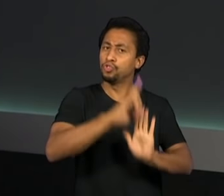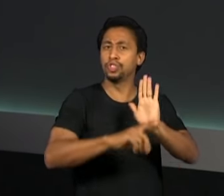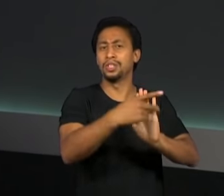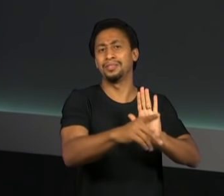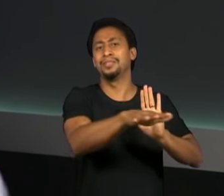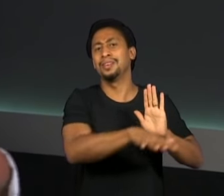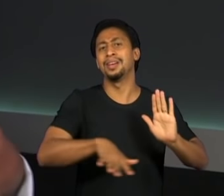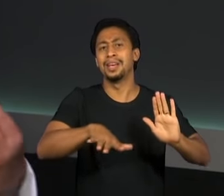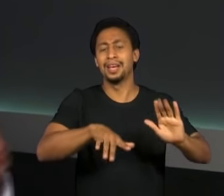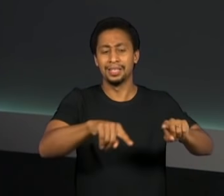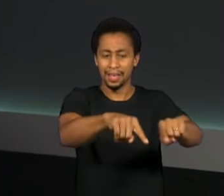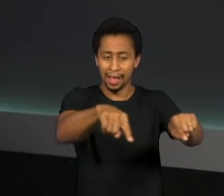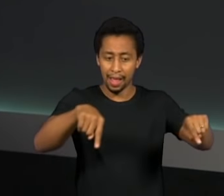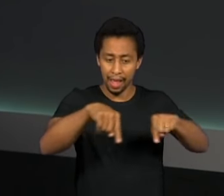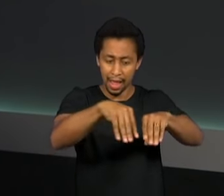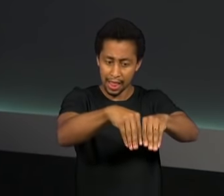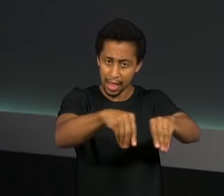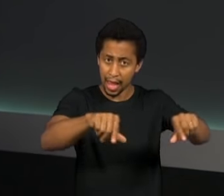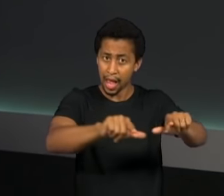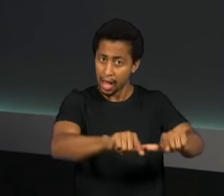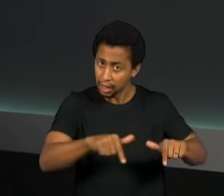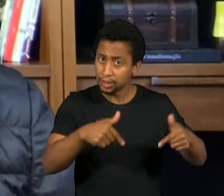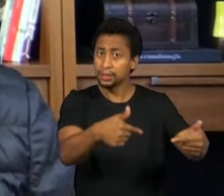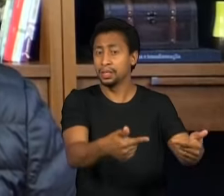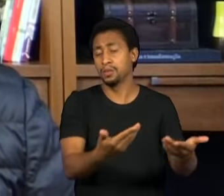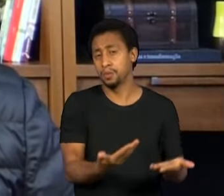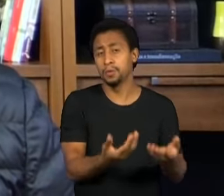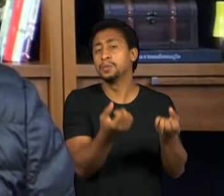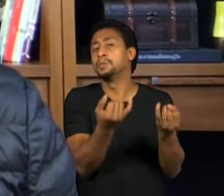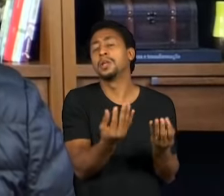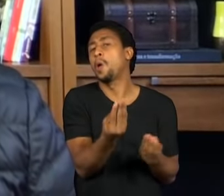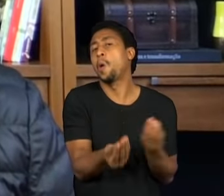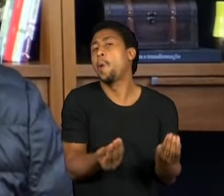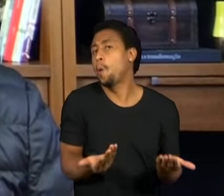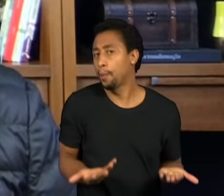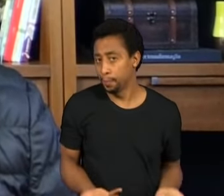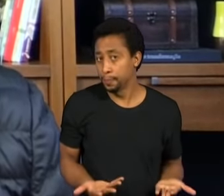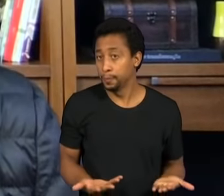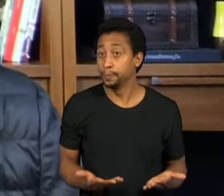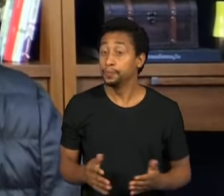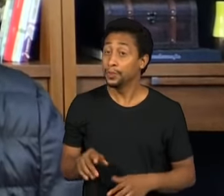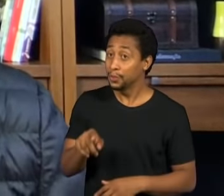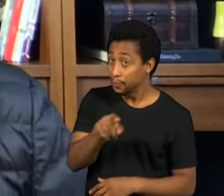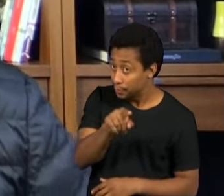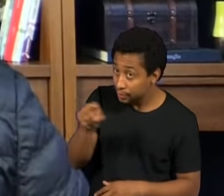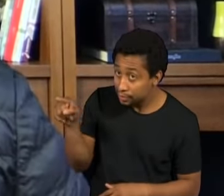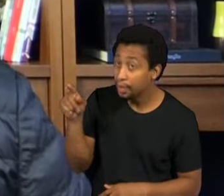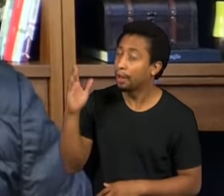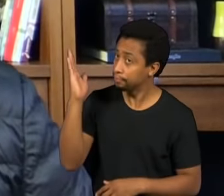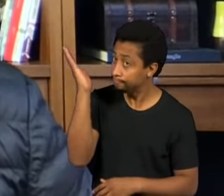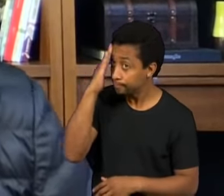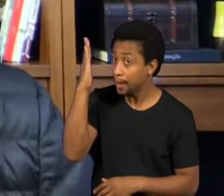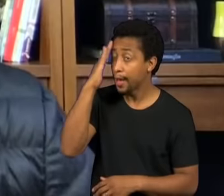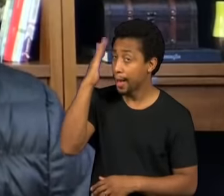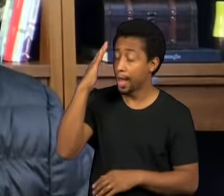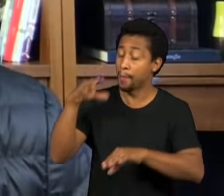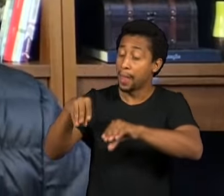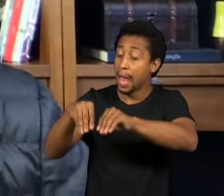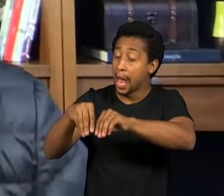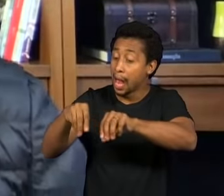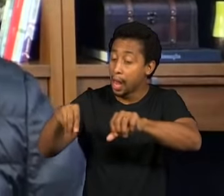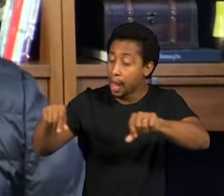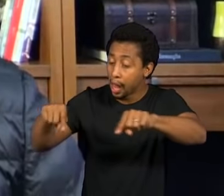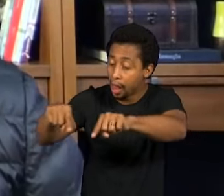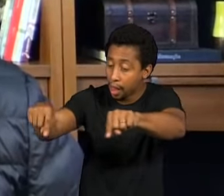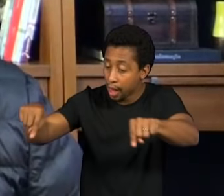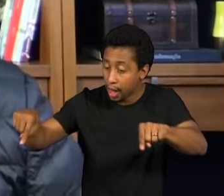demarcada. Como é que você vê essa questão dos índios? Você sabe que as terras dos indígenas são as melhores terras. Por que elas são as melhores?